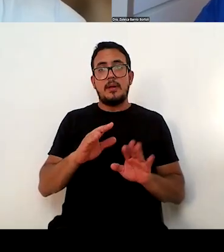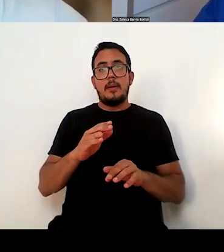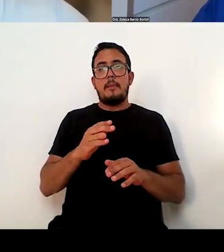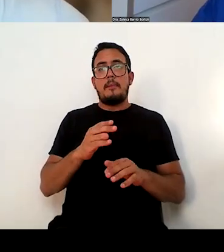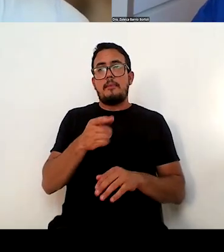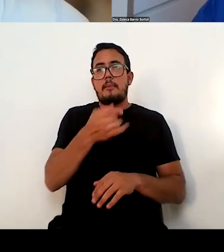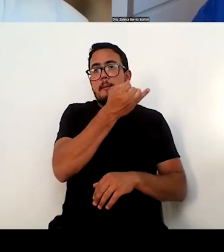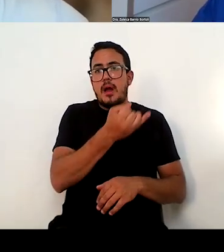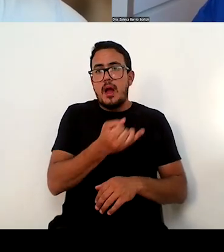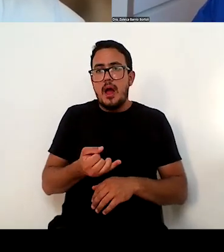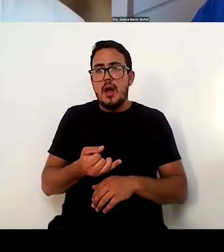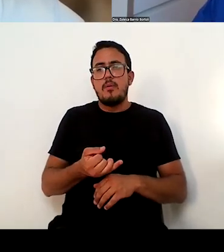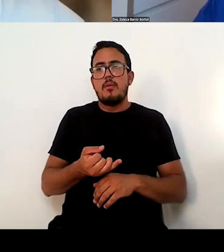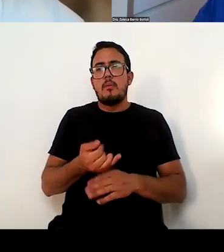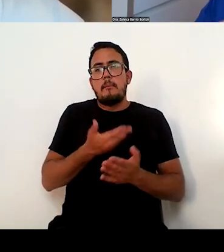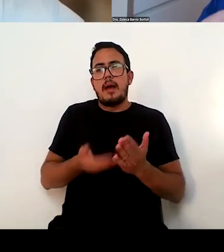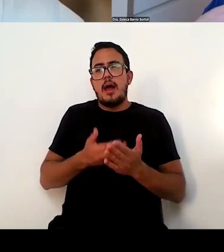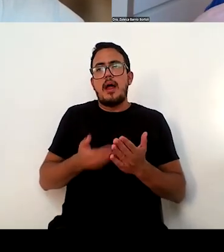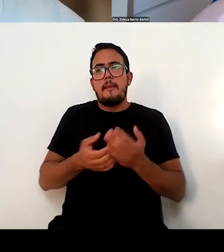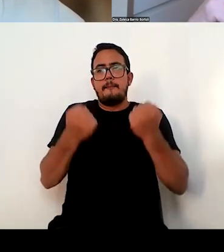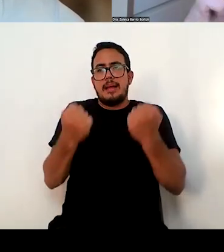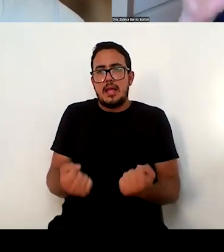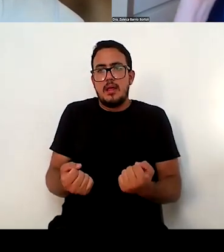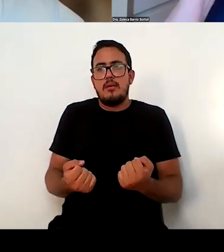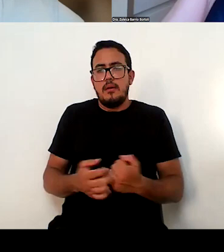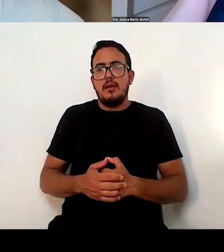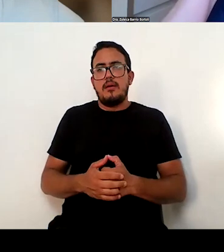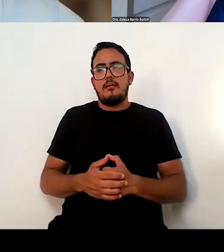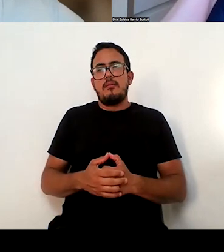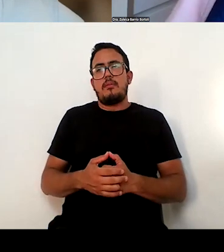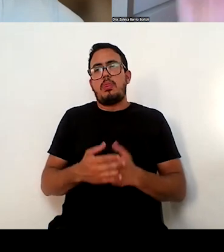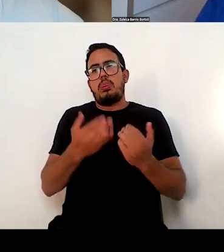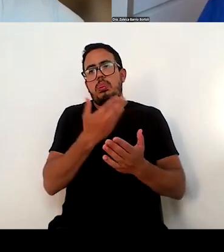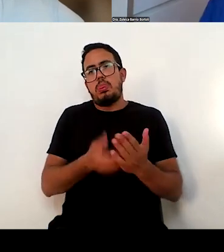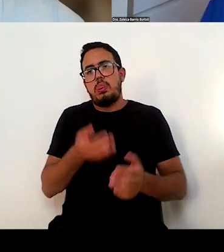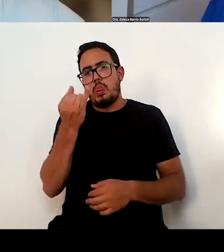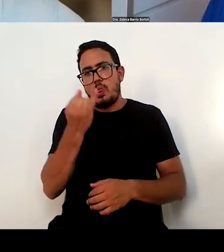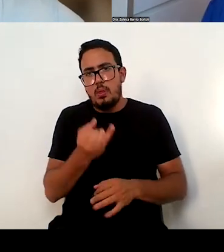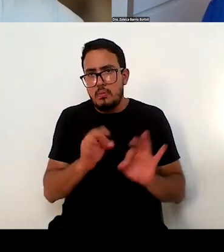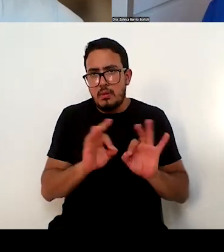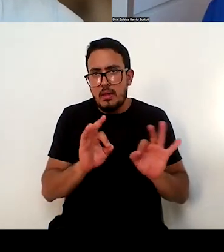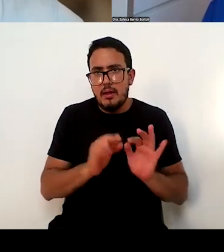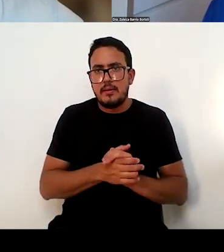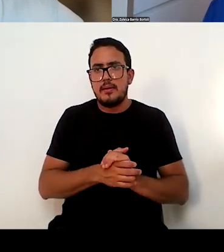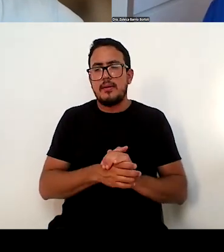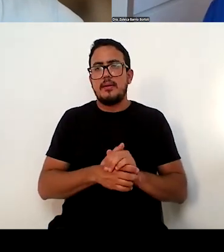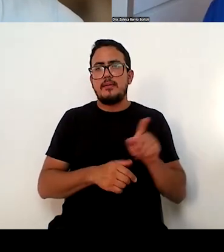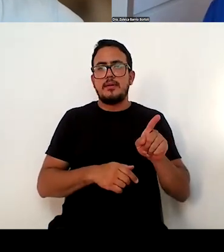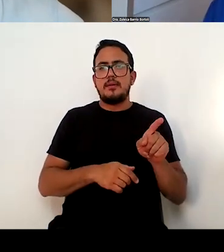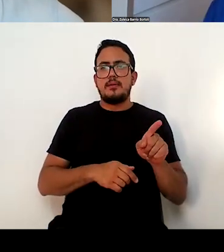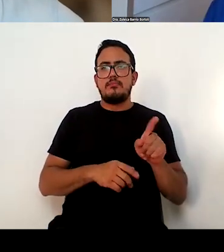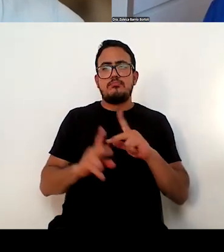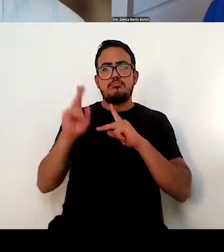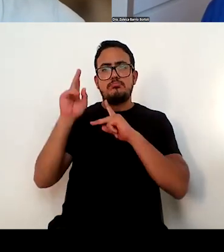nos exames positivo, então ele não tem, ele dorme, ele não tem nenhum sinal